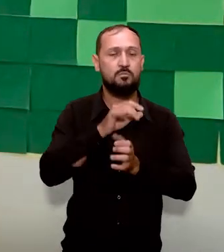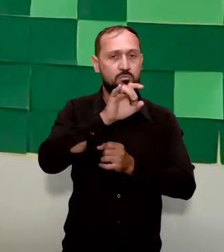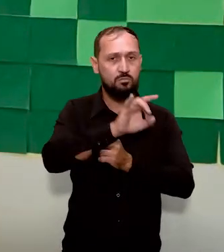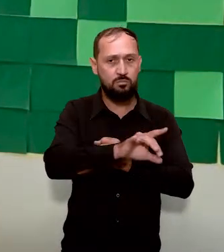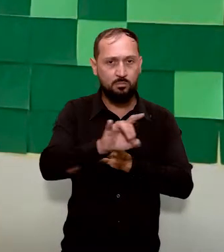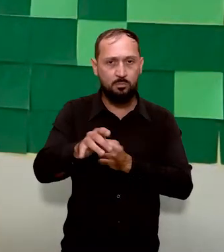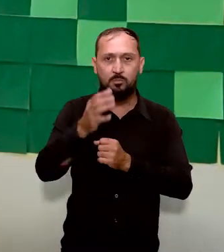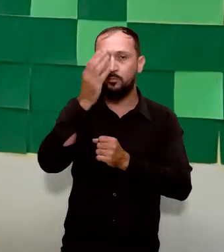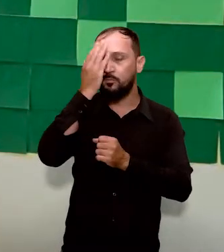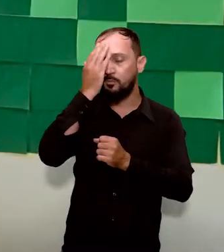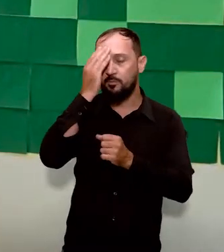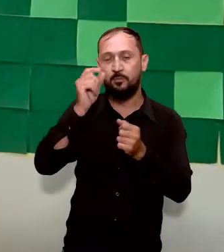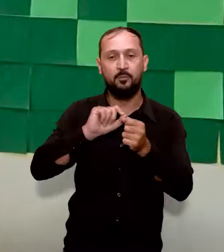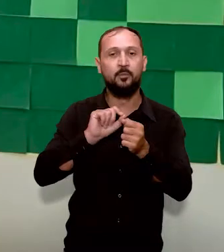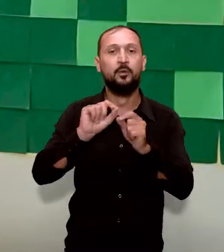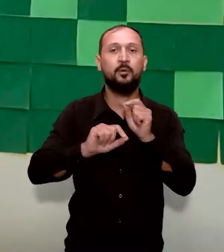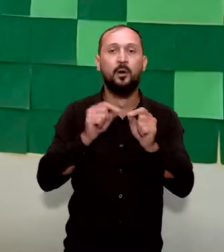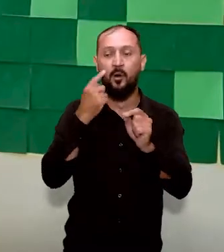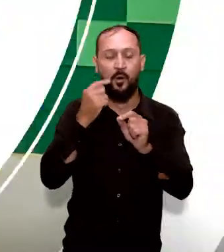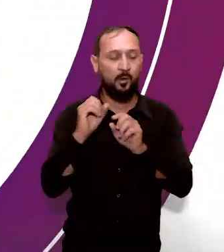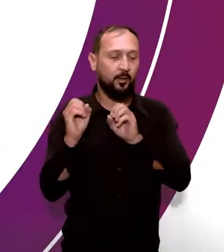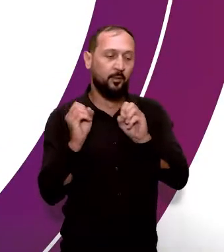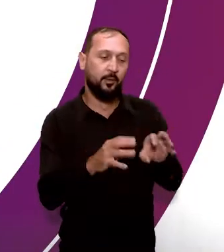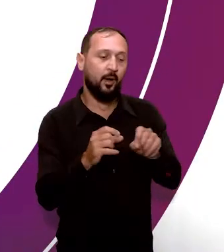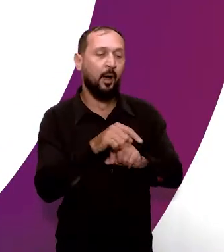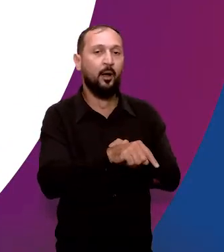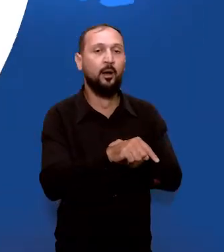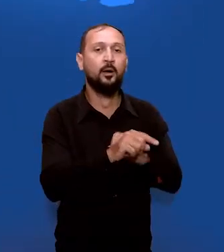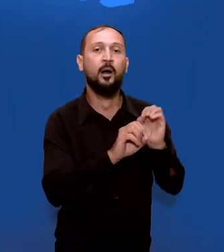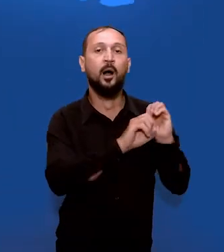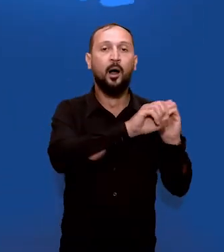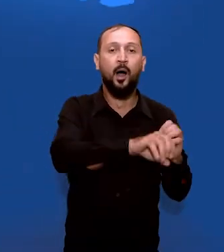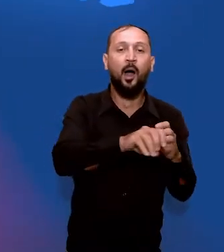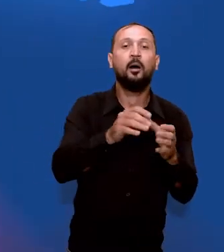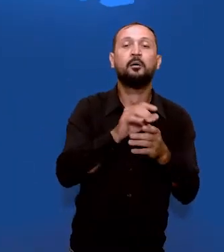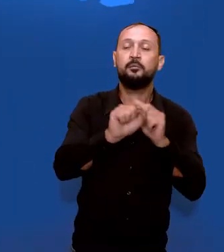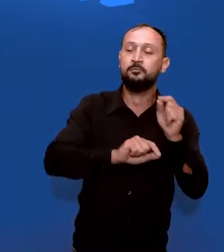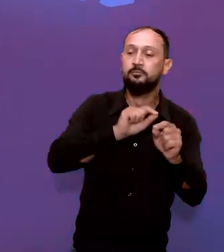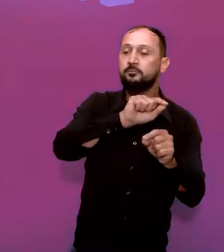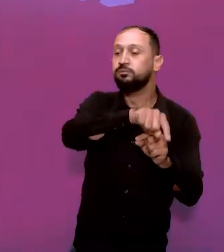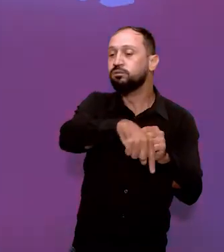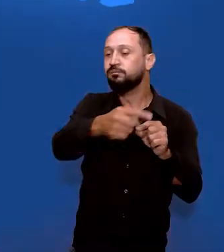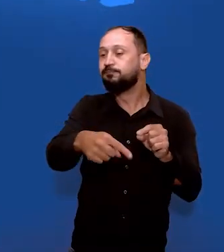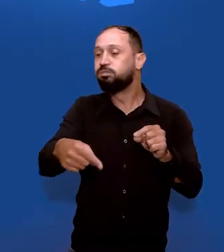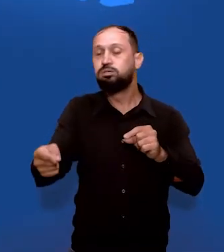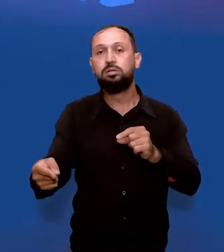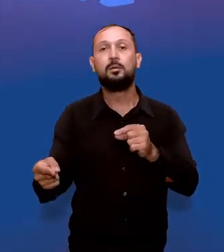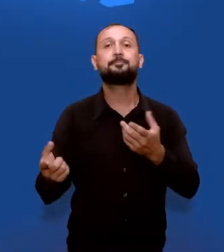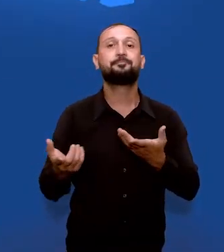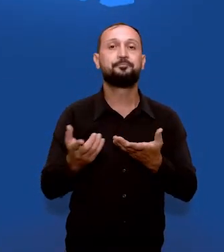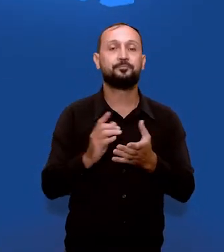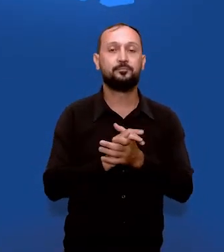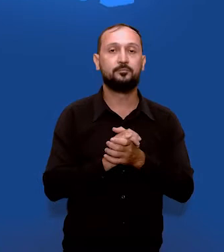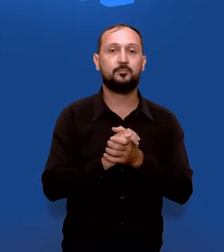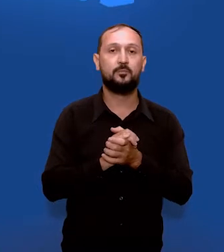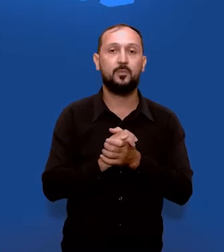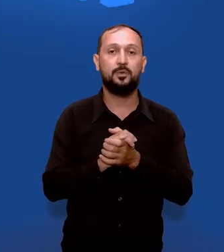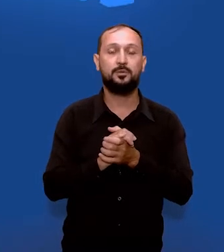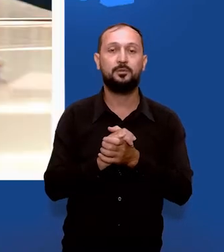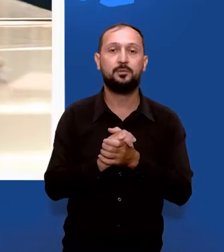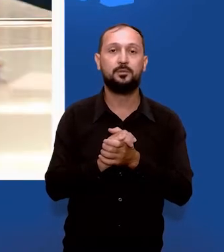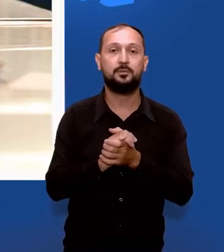grupo? Cada pessoa que sabia uma coisa repassava para outra e depois, ao final dessas trocas,